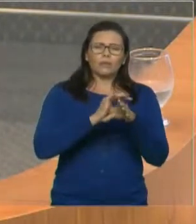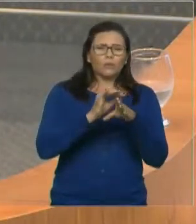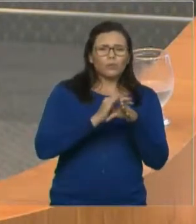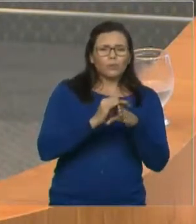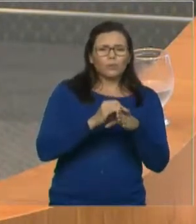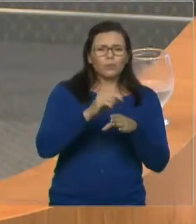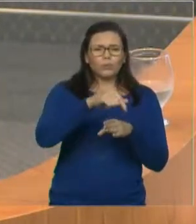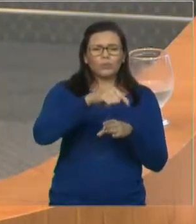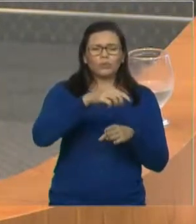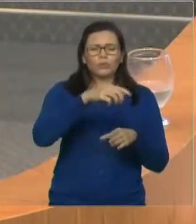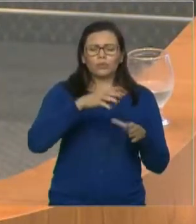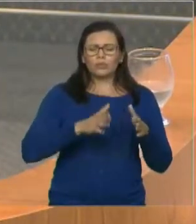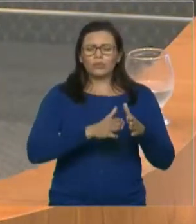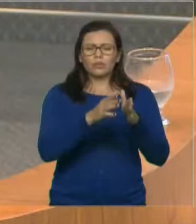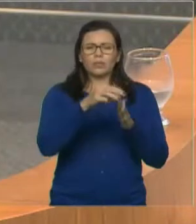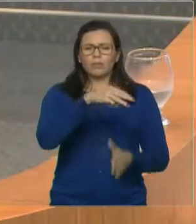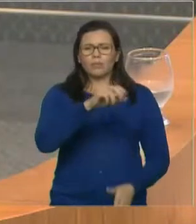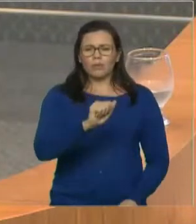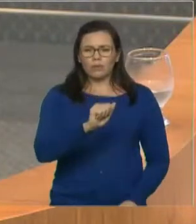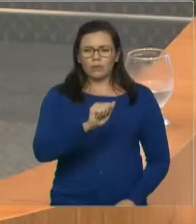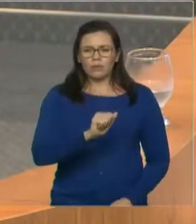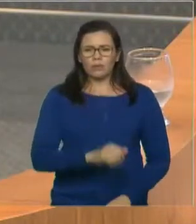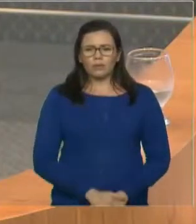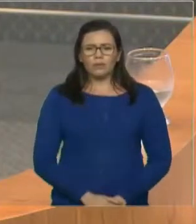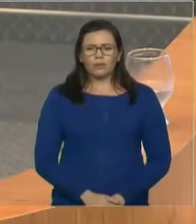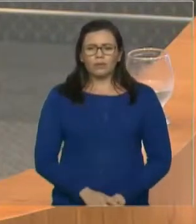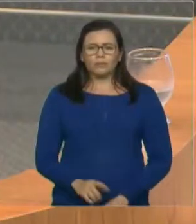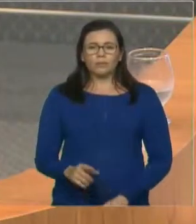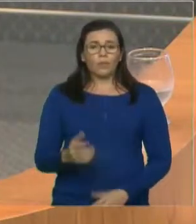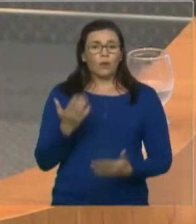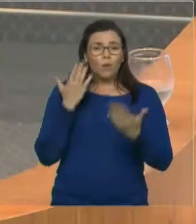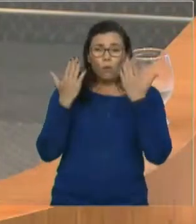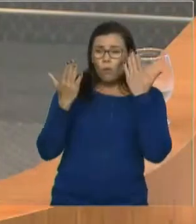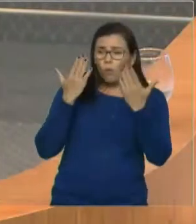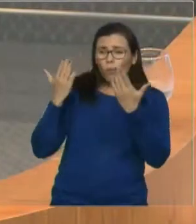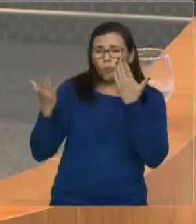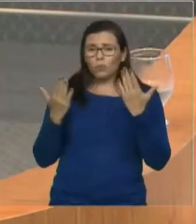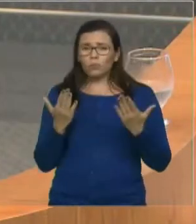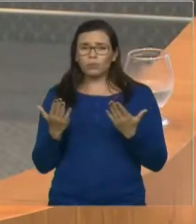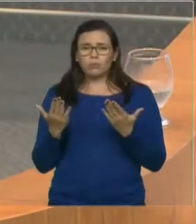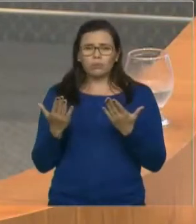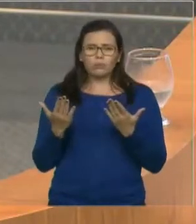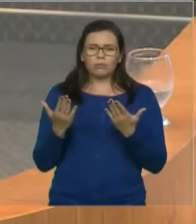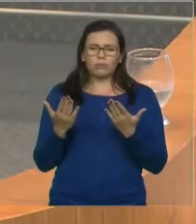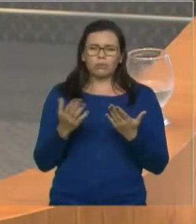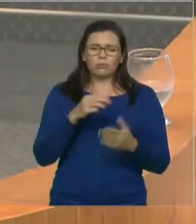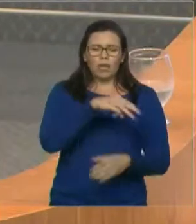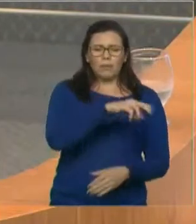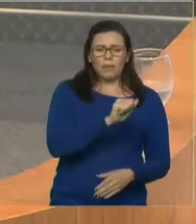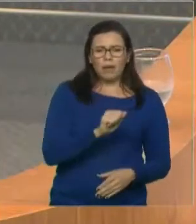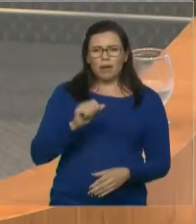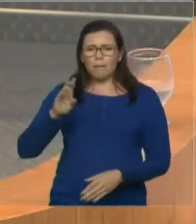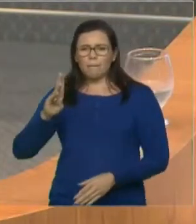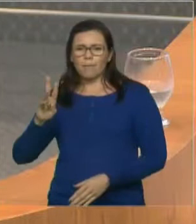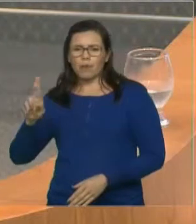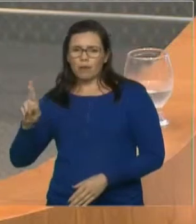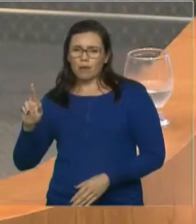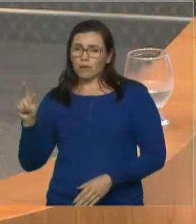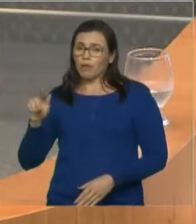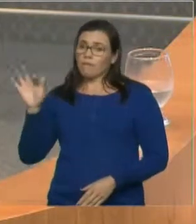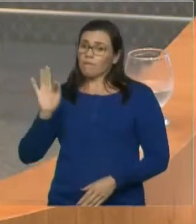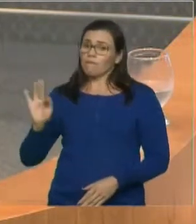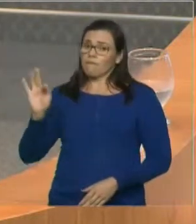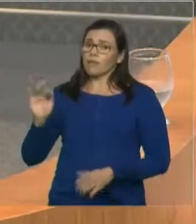estou cobrando uma coisa que é realidade. Estou justificando nas estradas que eu ando, que eu conheço, tenho informação, que